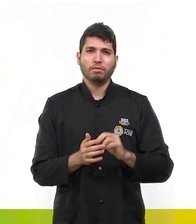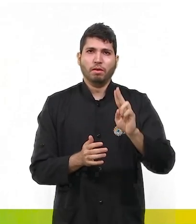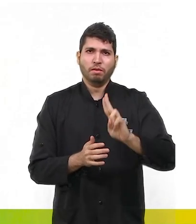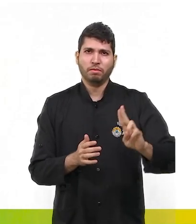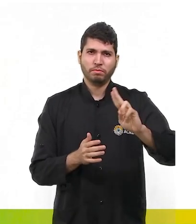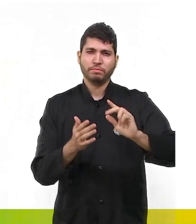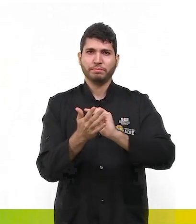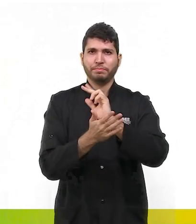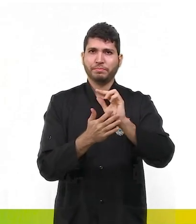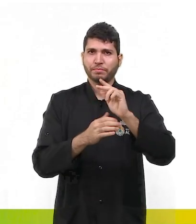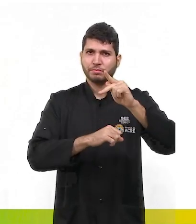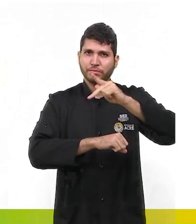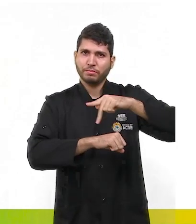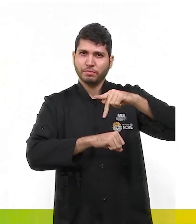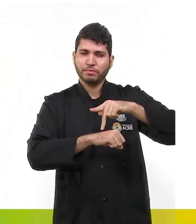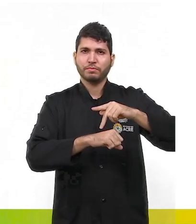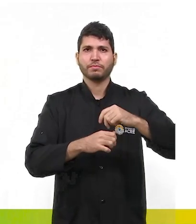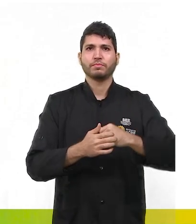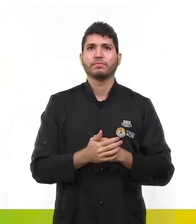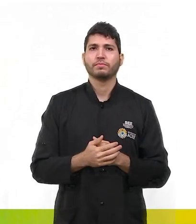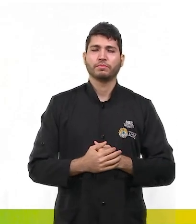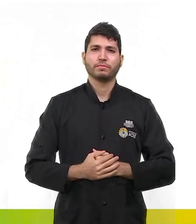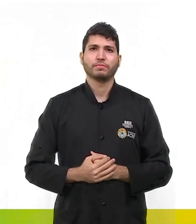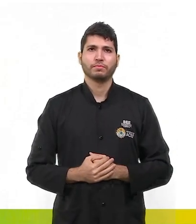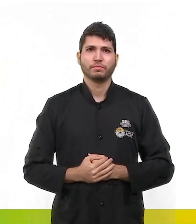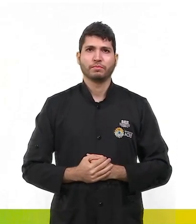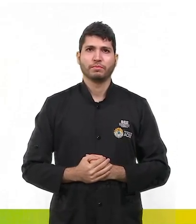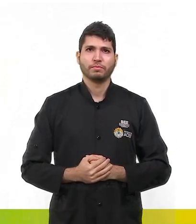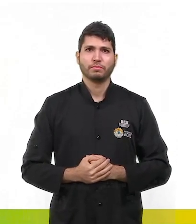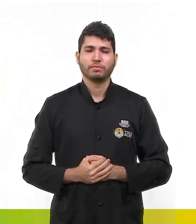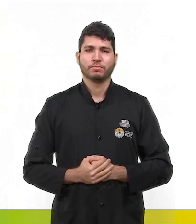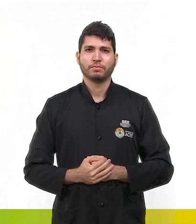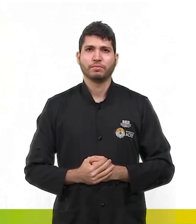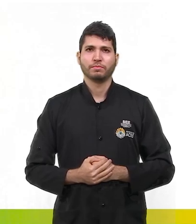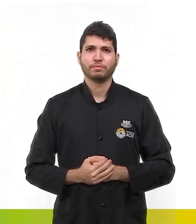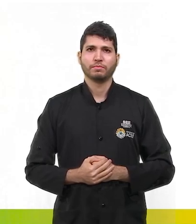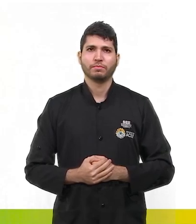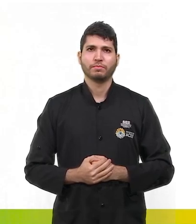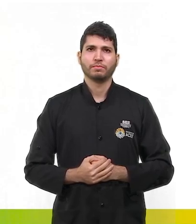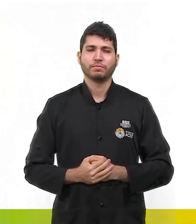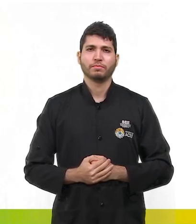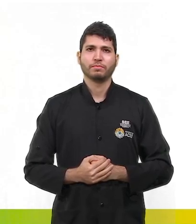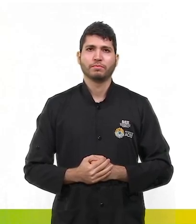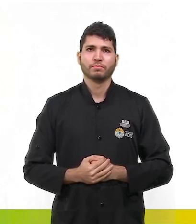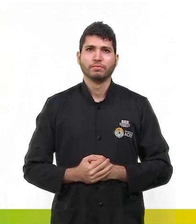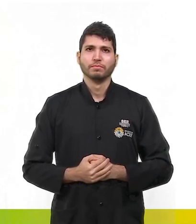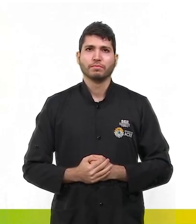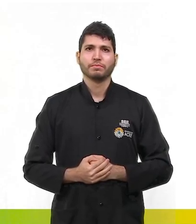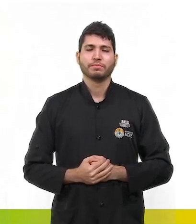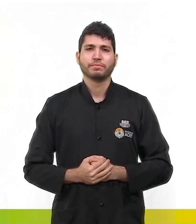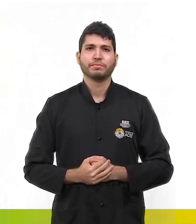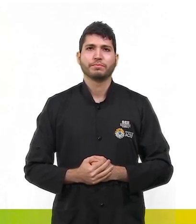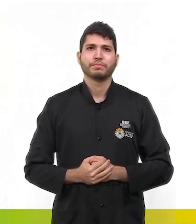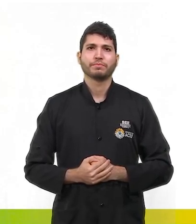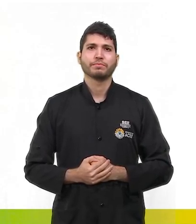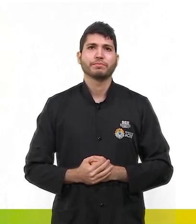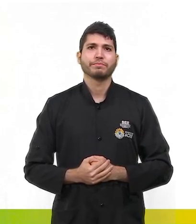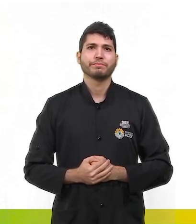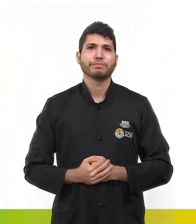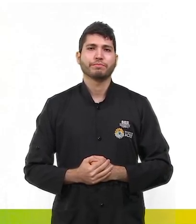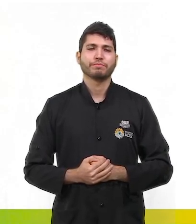justamente quando a gente fala das empresas multinacionais que têm atuação em várias partes do mundo. E dentro